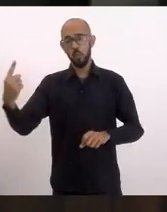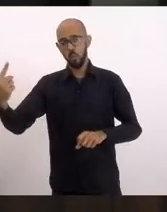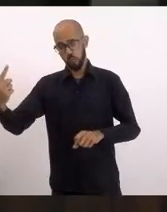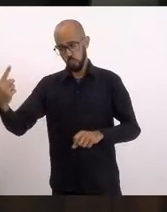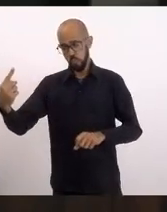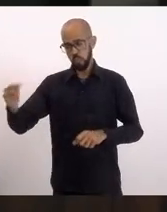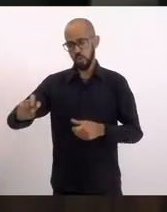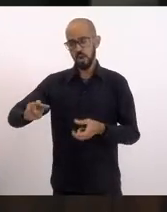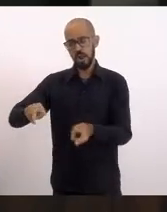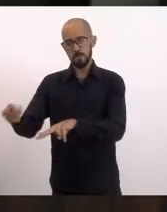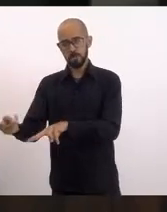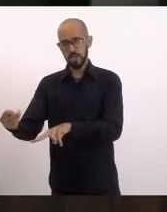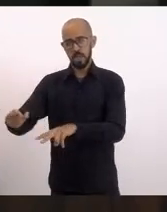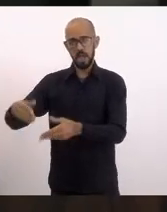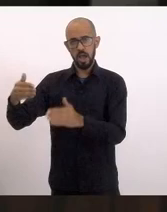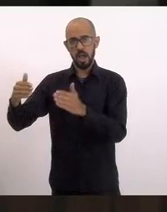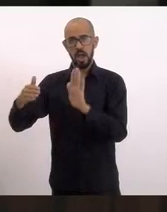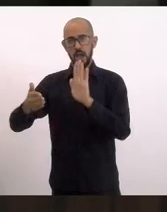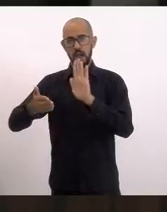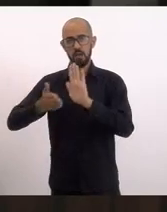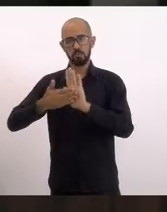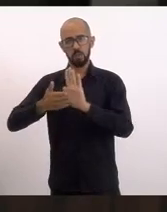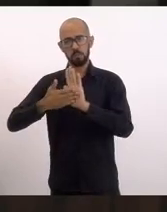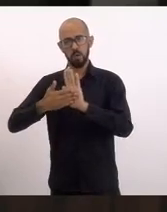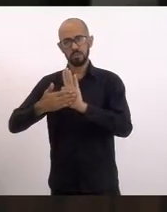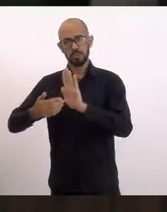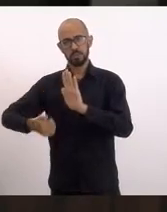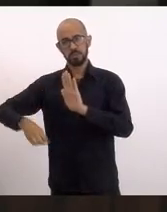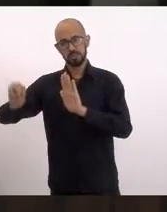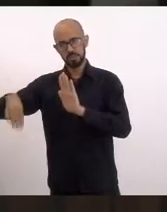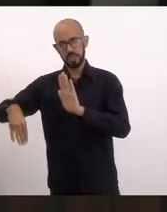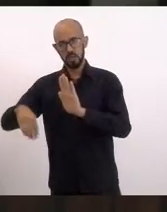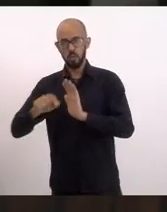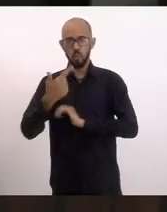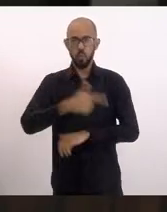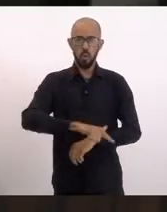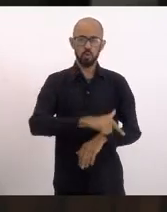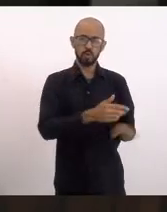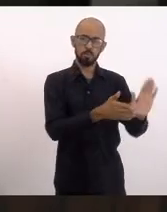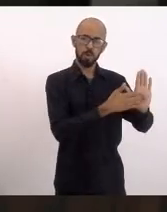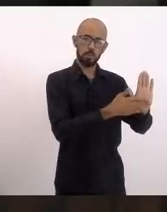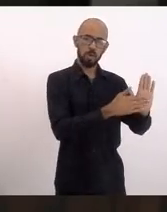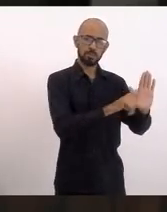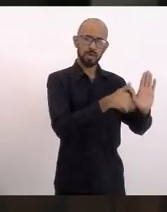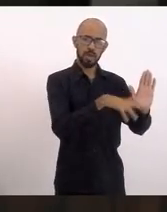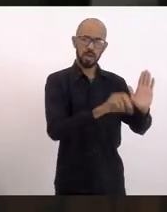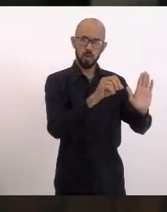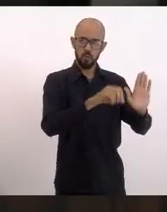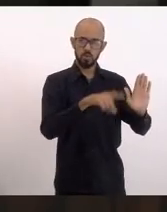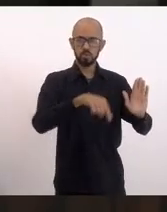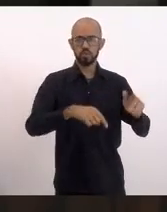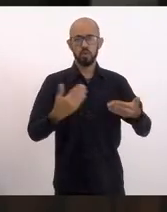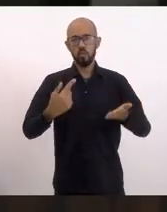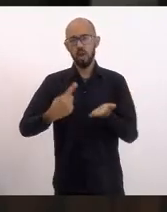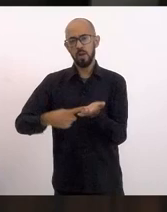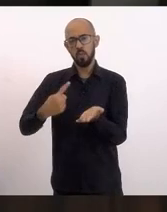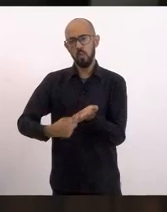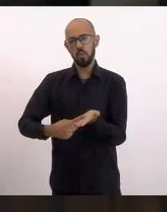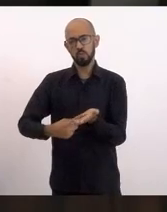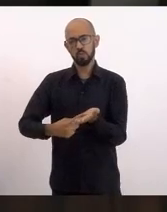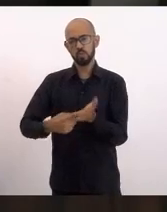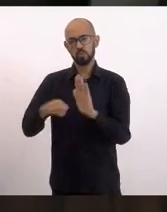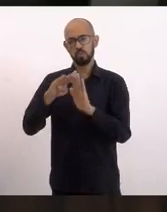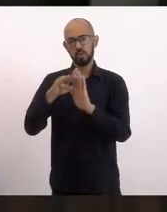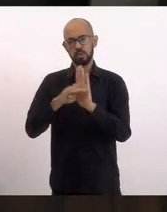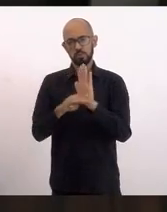manutenção e outro pela derrubada. Eu, logicamente, são acordos de procedimentos. Mas eu